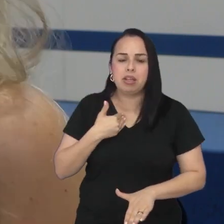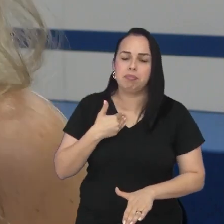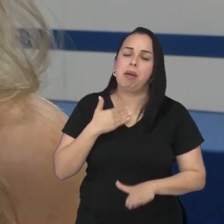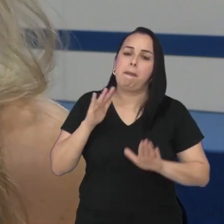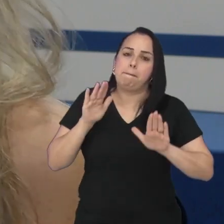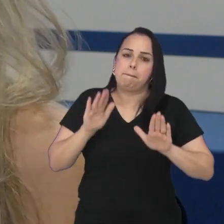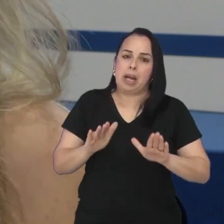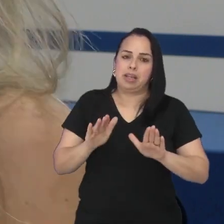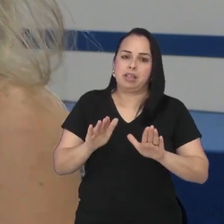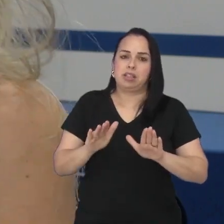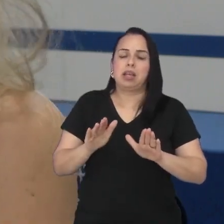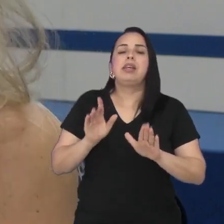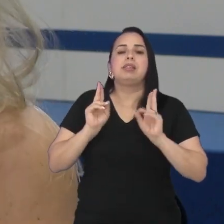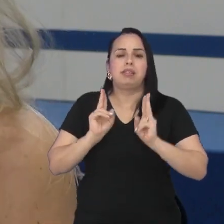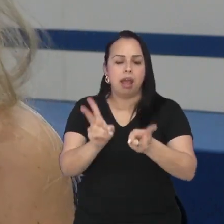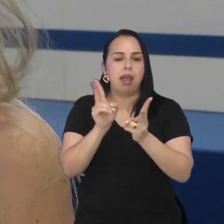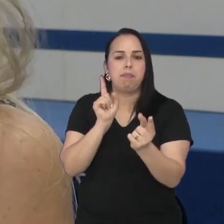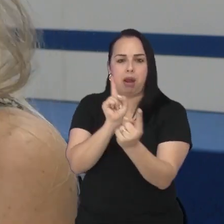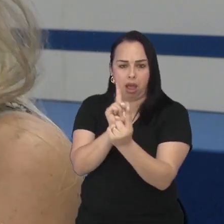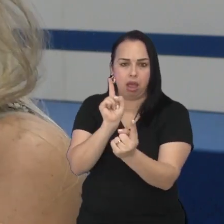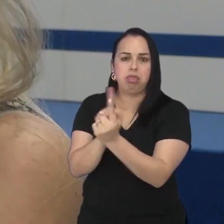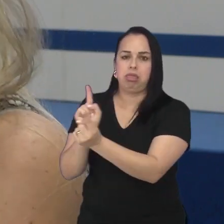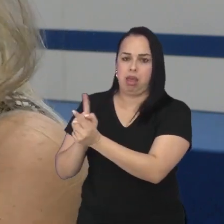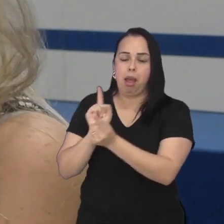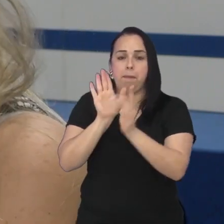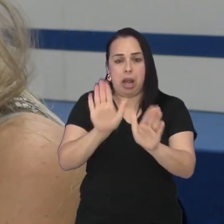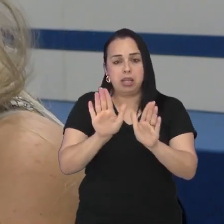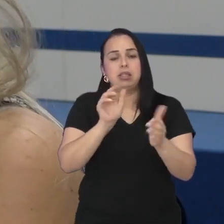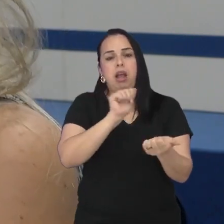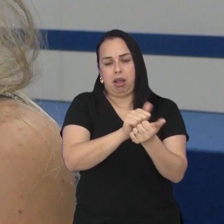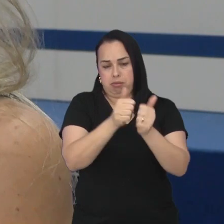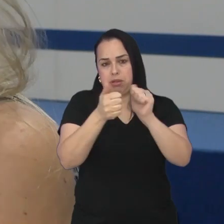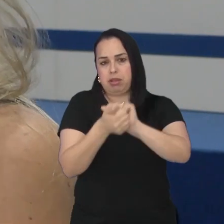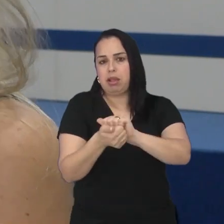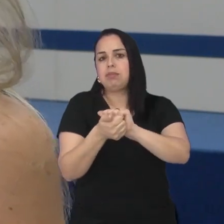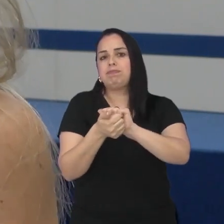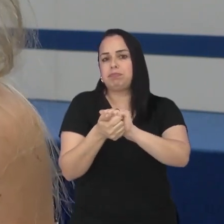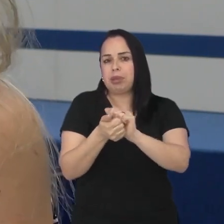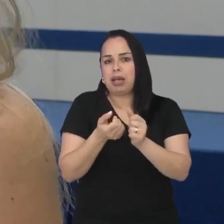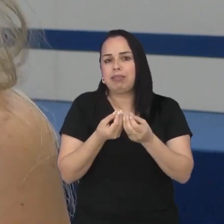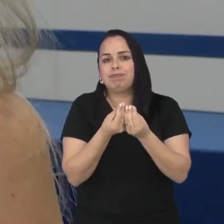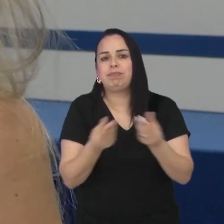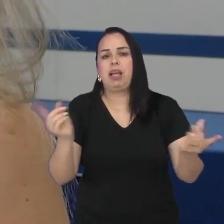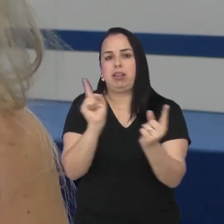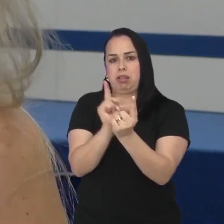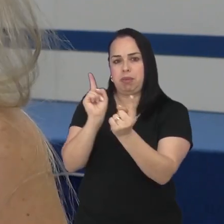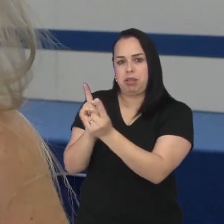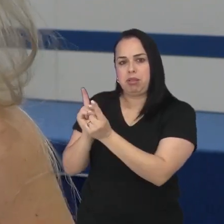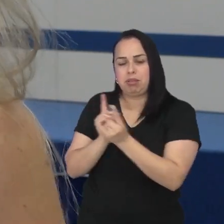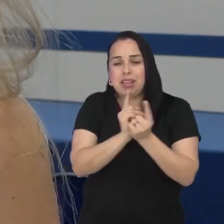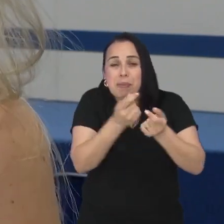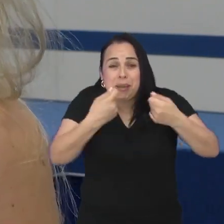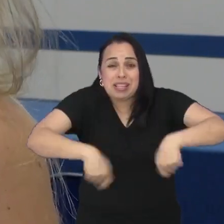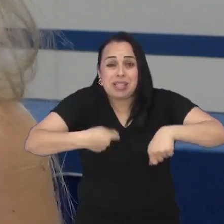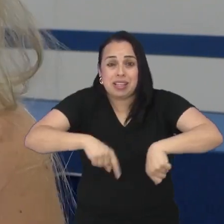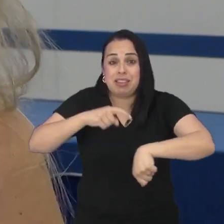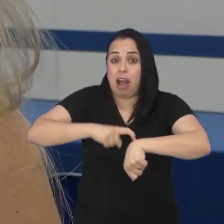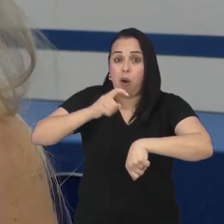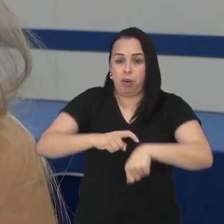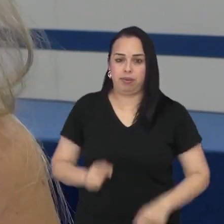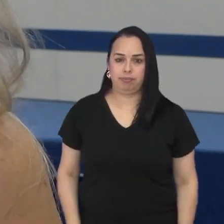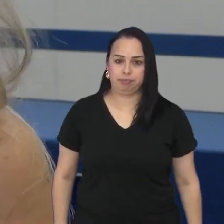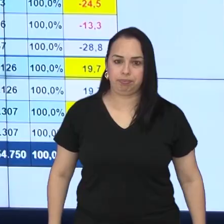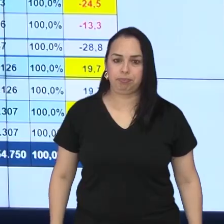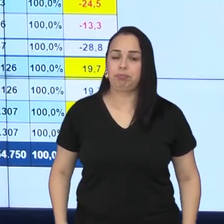Não significa uma desassistência, mas sim uma adaptação da secretaria para atender a população naquilo que ela está precisando mais